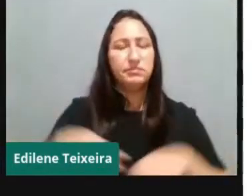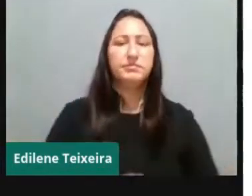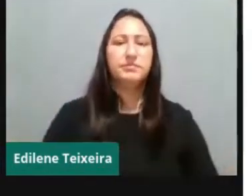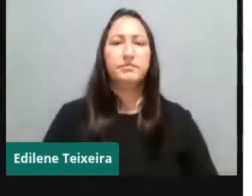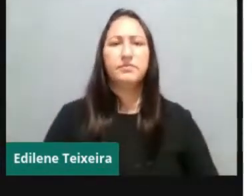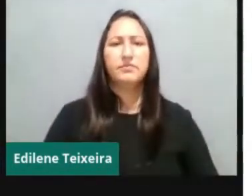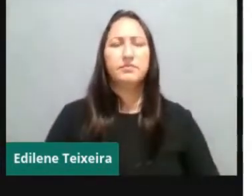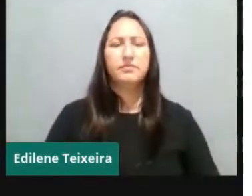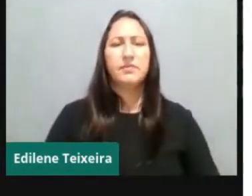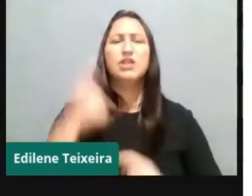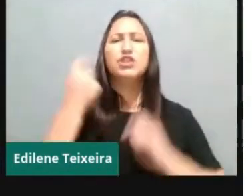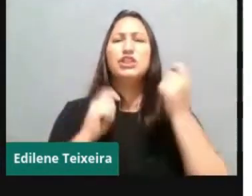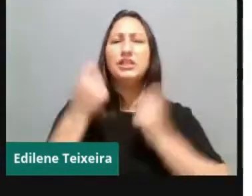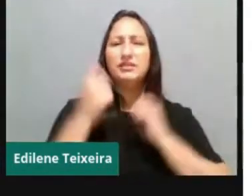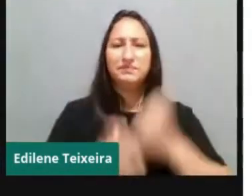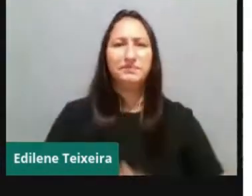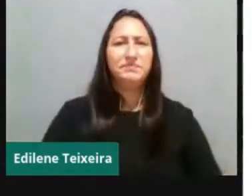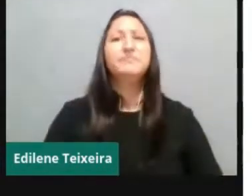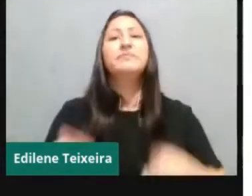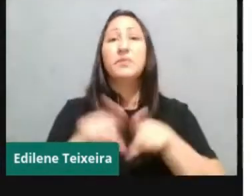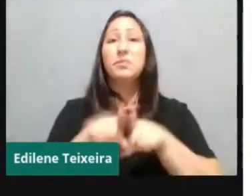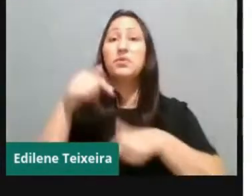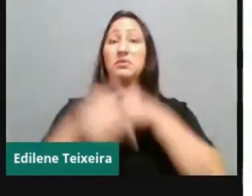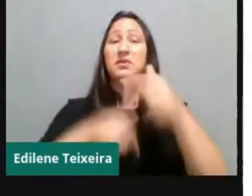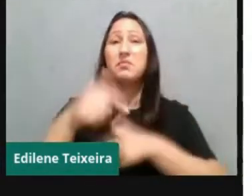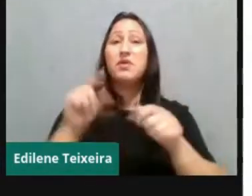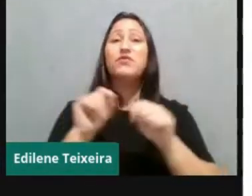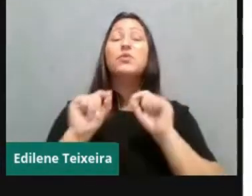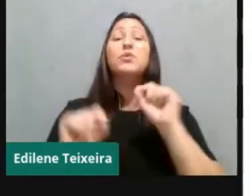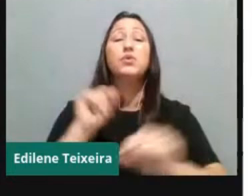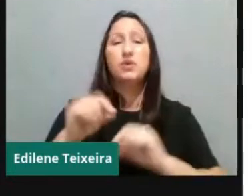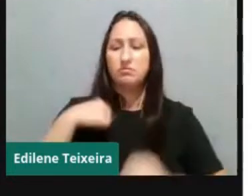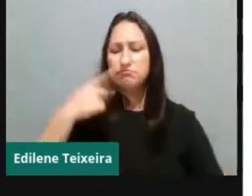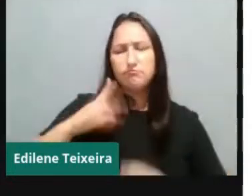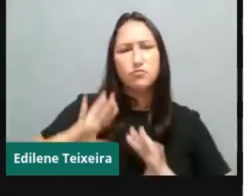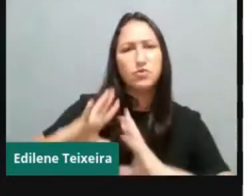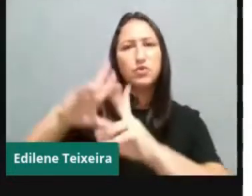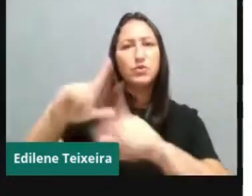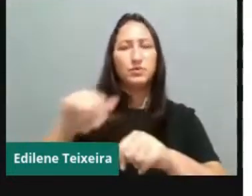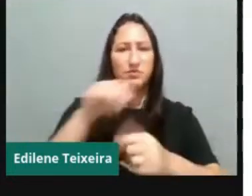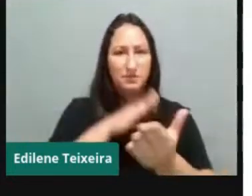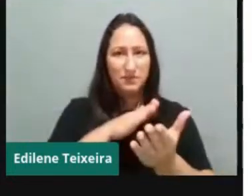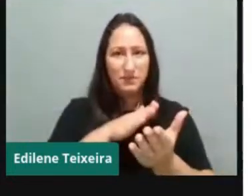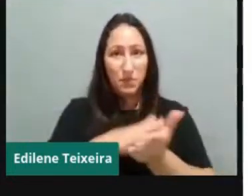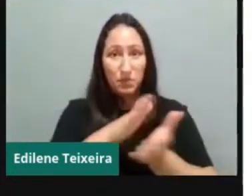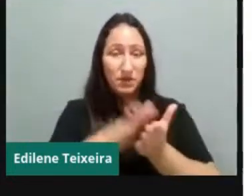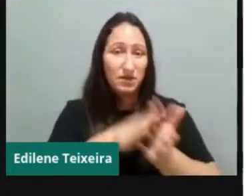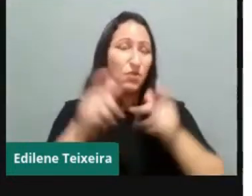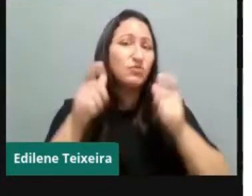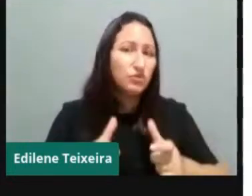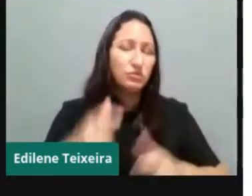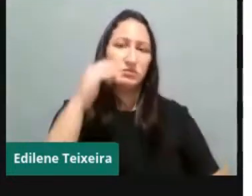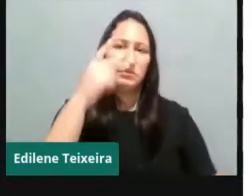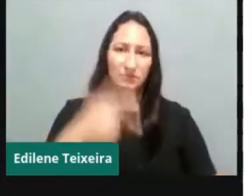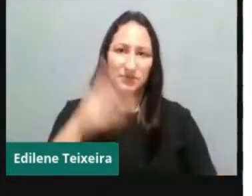Esse trabalho foi um trabalho feito totalmente aqui no Brasil, pelo Orlando e Eliana, que são foram nossos alunos de doutorado, e